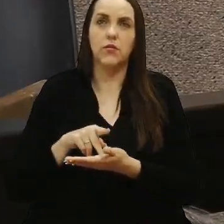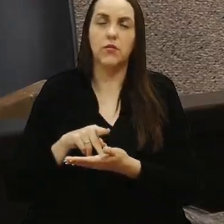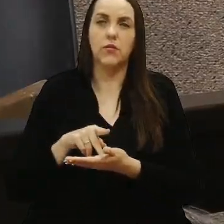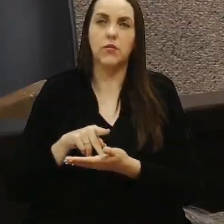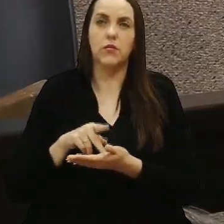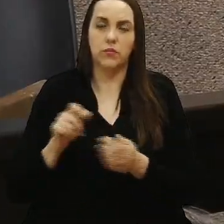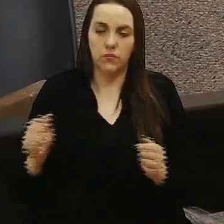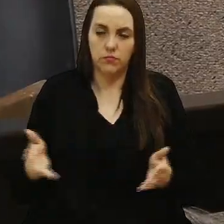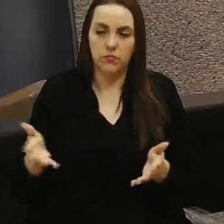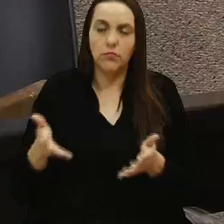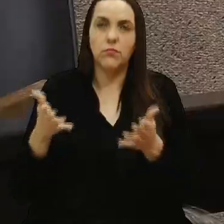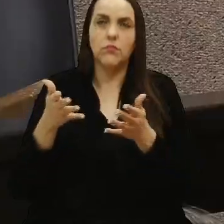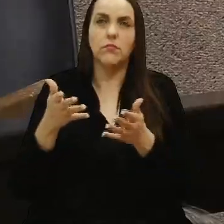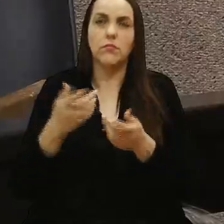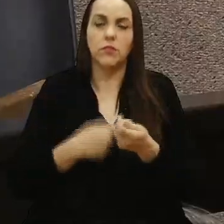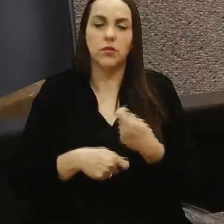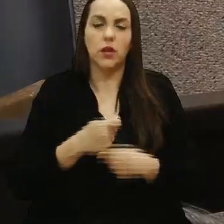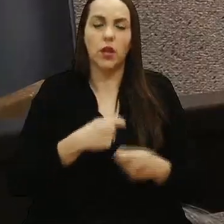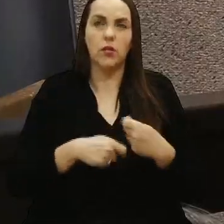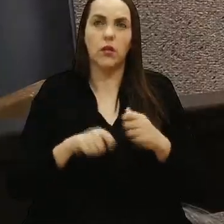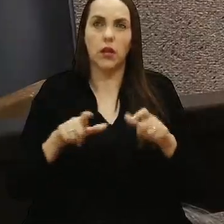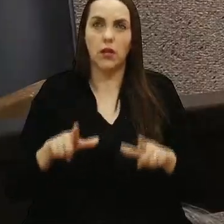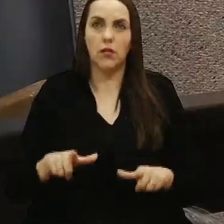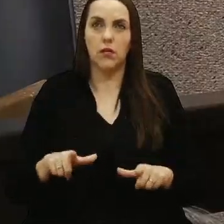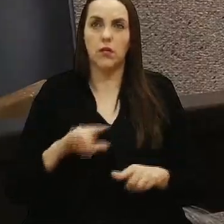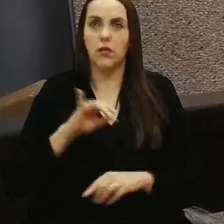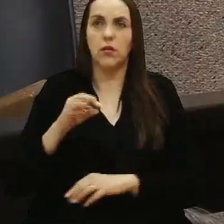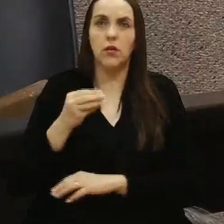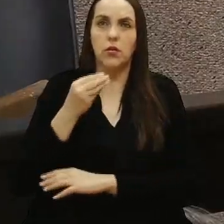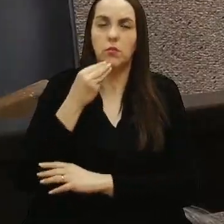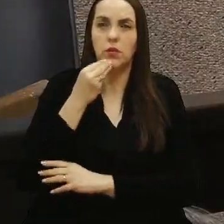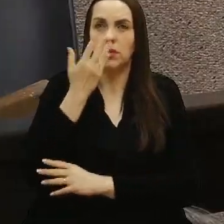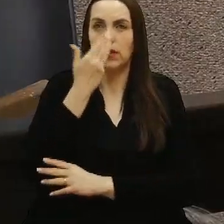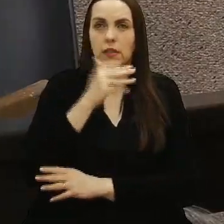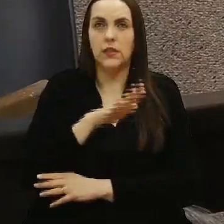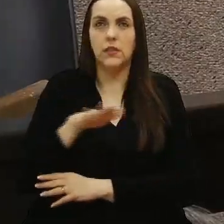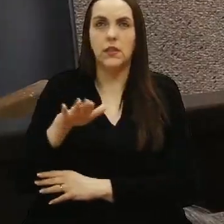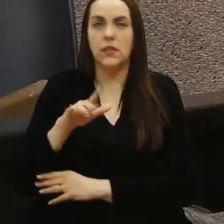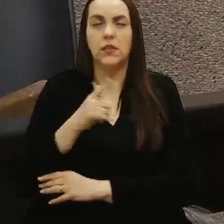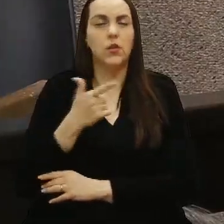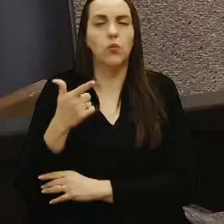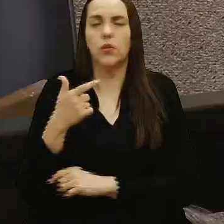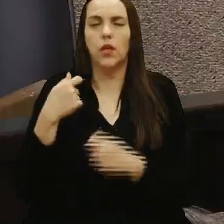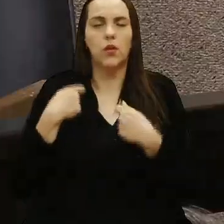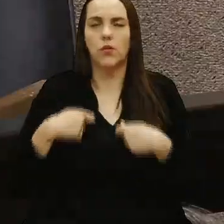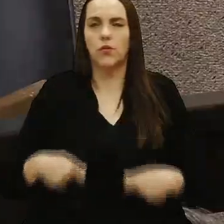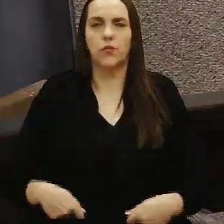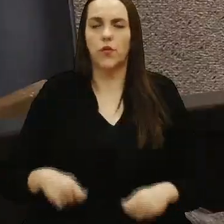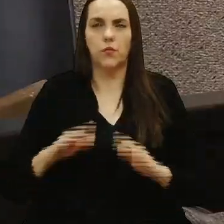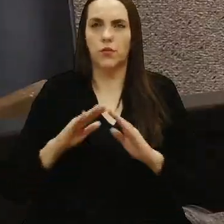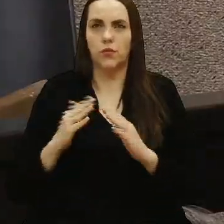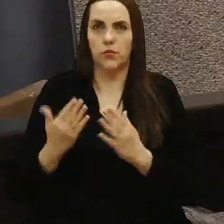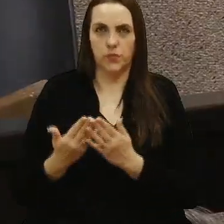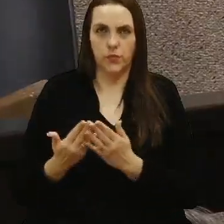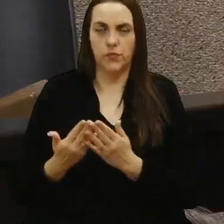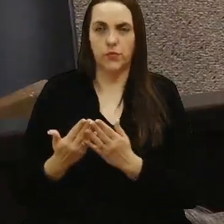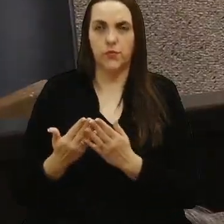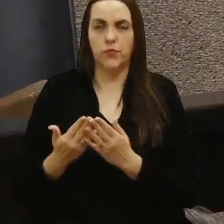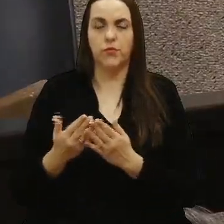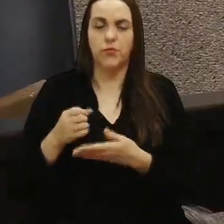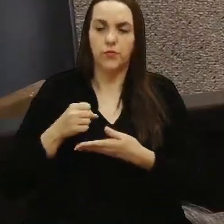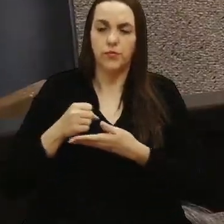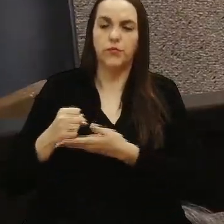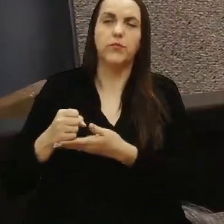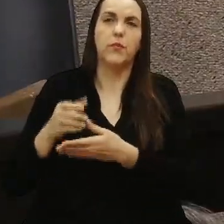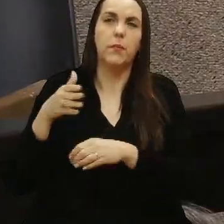fomentar a economia local e poder oportunizar para aquelas crianças que muitas vezes não têm uniforme escolar a estarem inseridas na